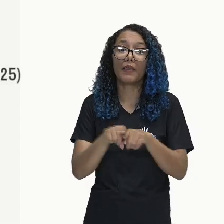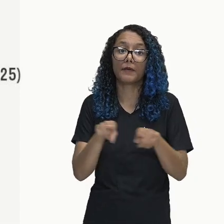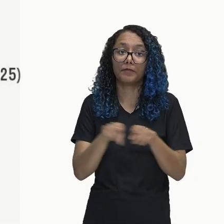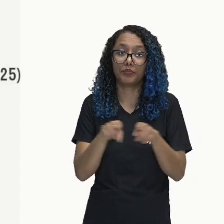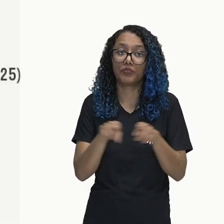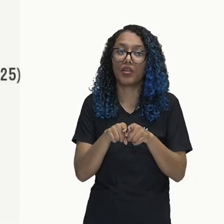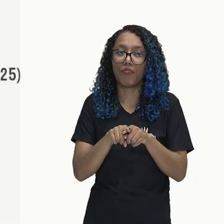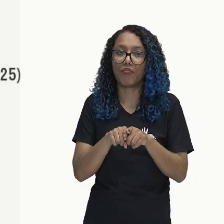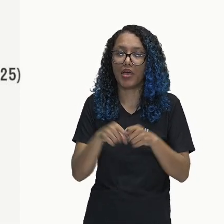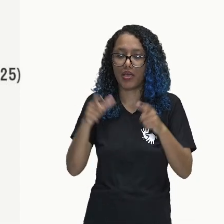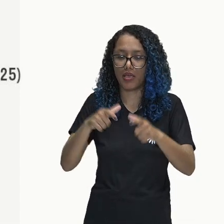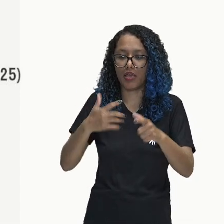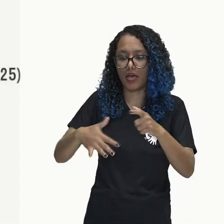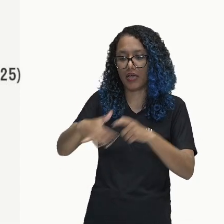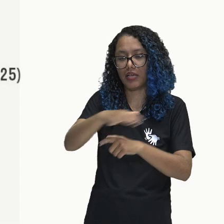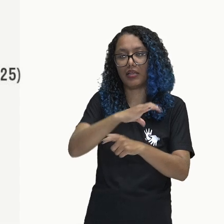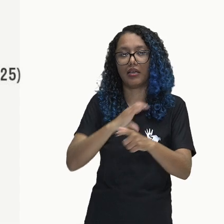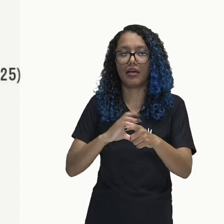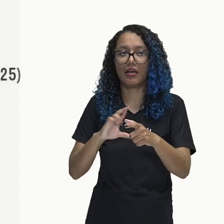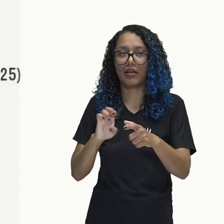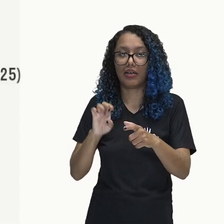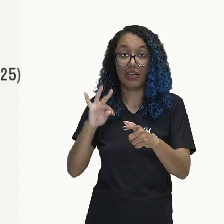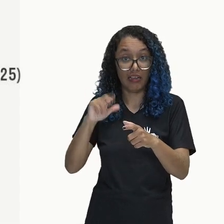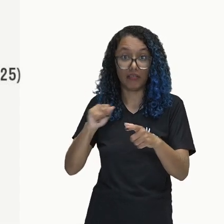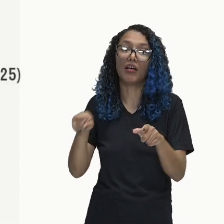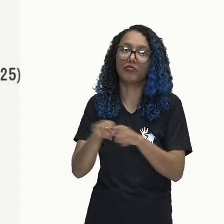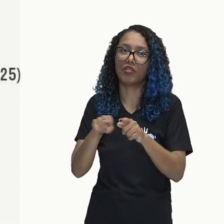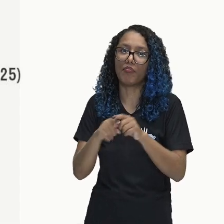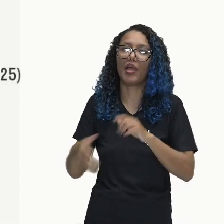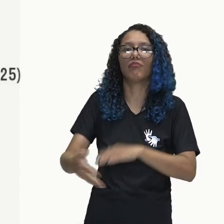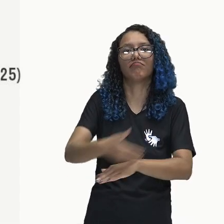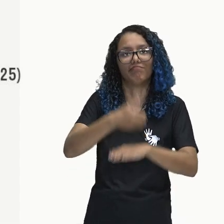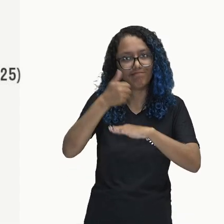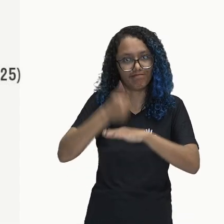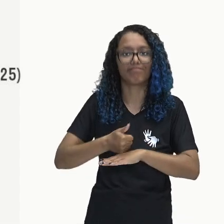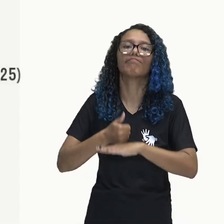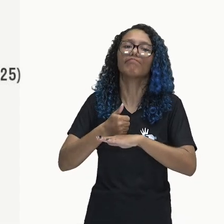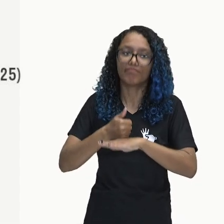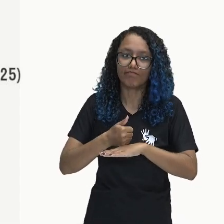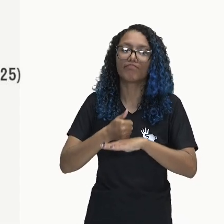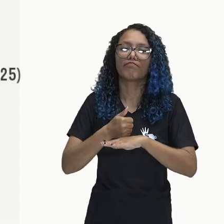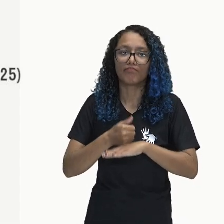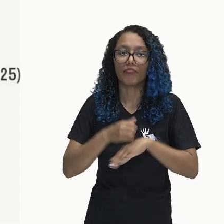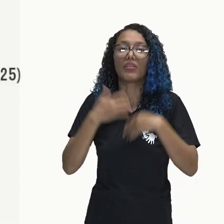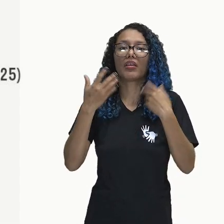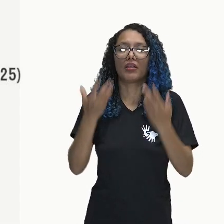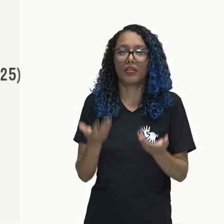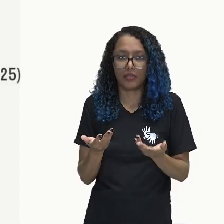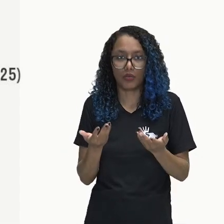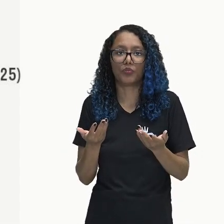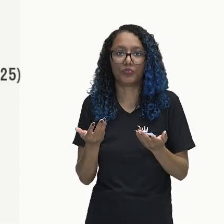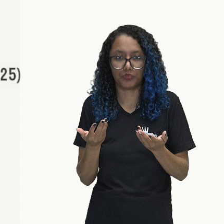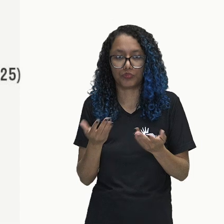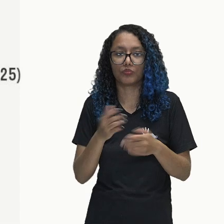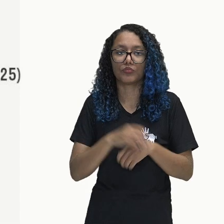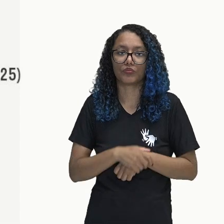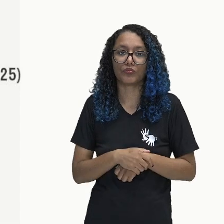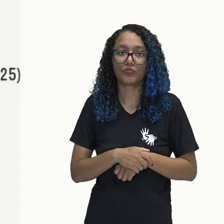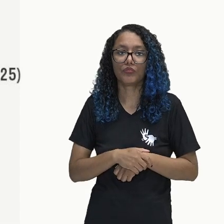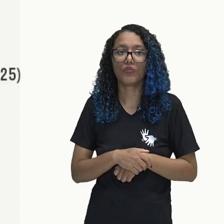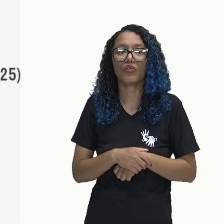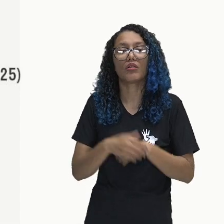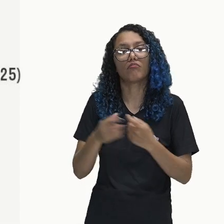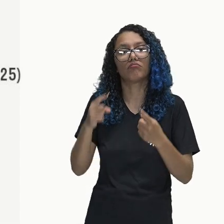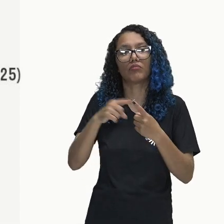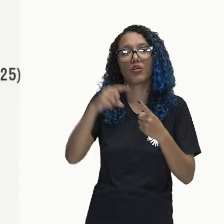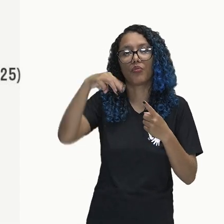a ilha de Creta, o território cretense. E a partir daí, a figura mitológica, tanto do Minos como do